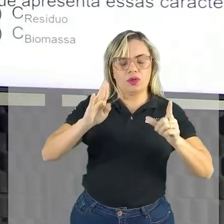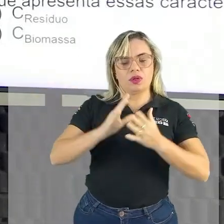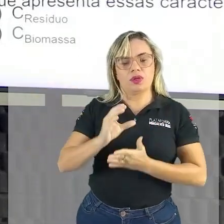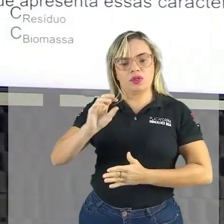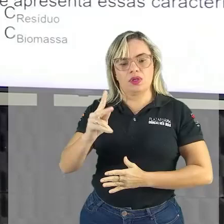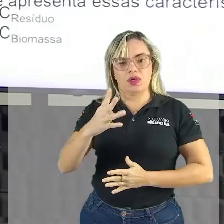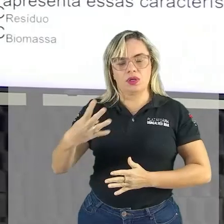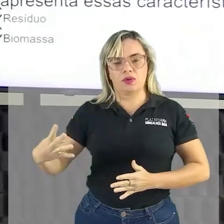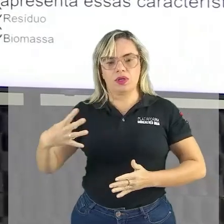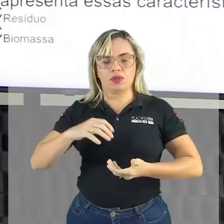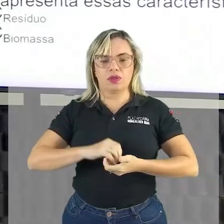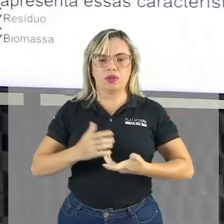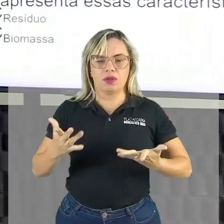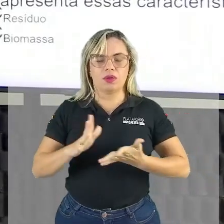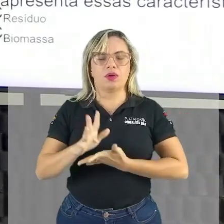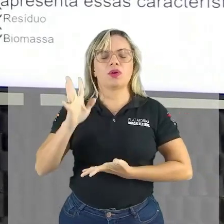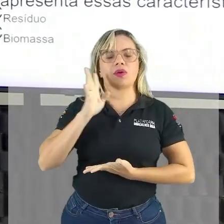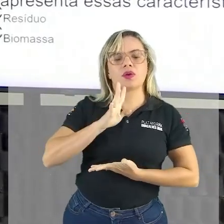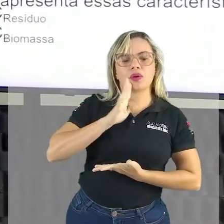bacana,